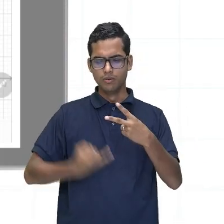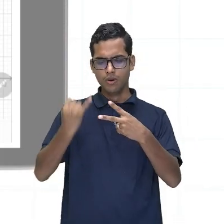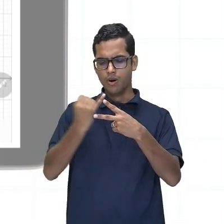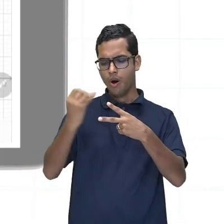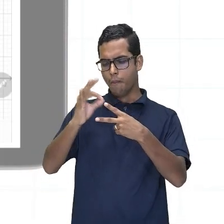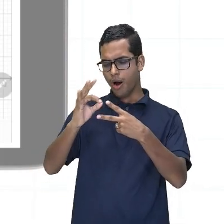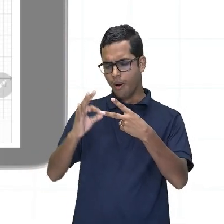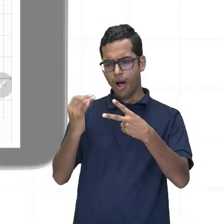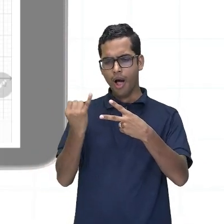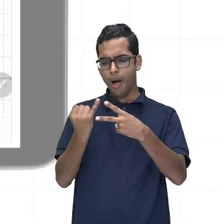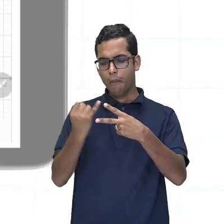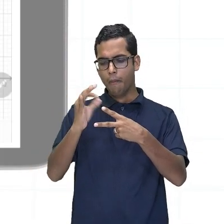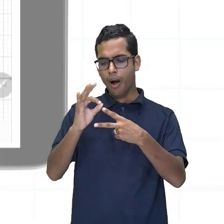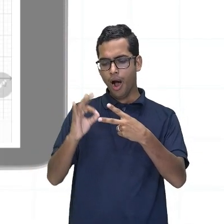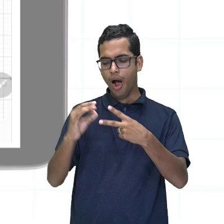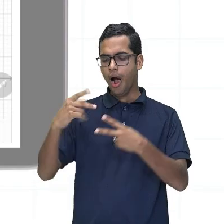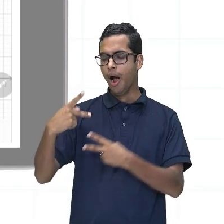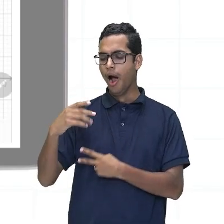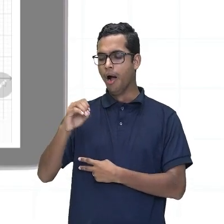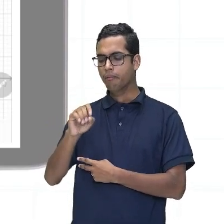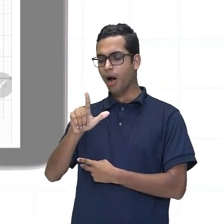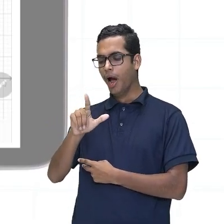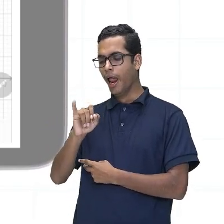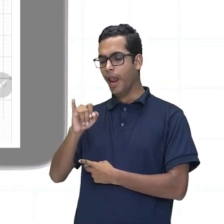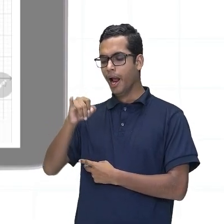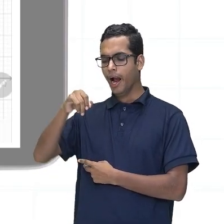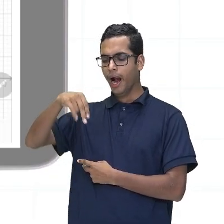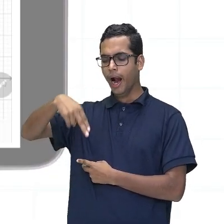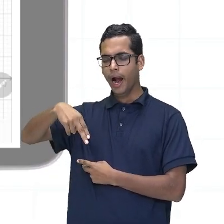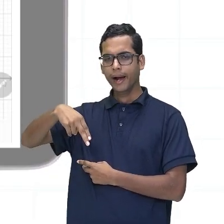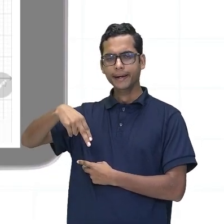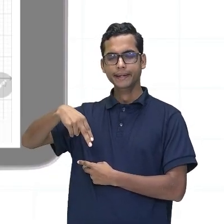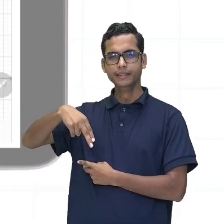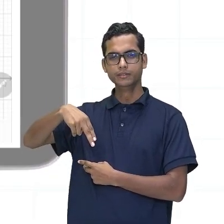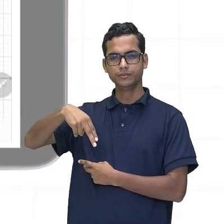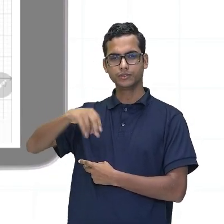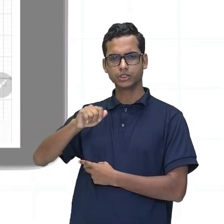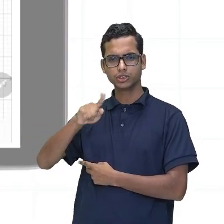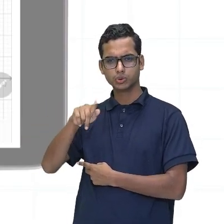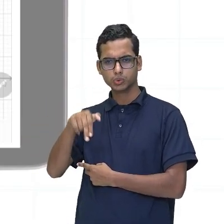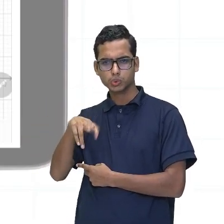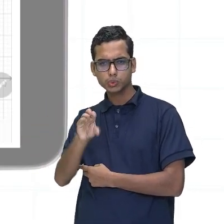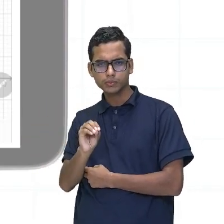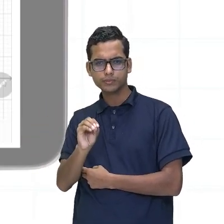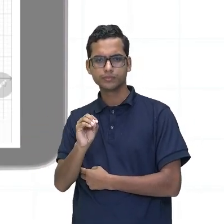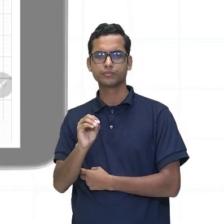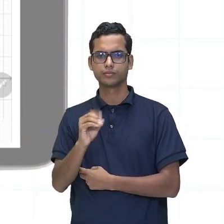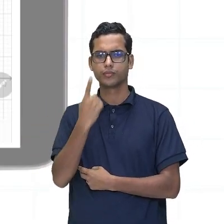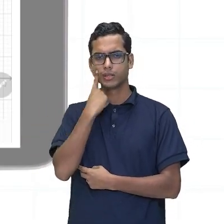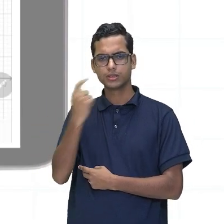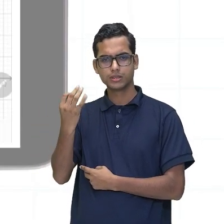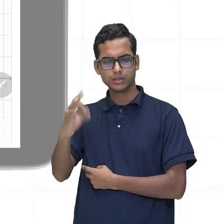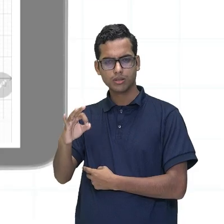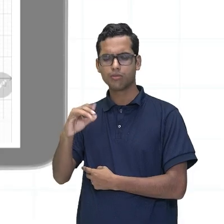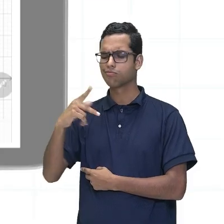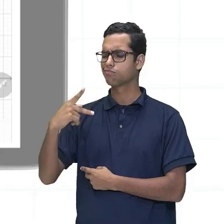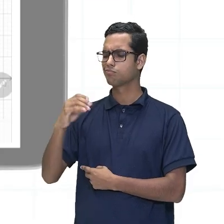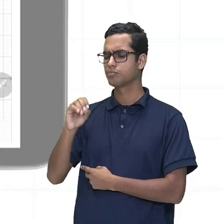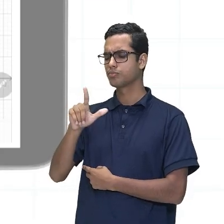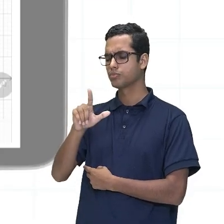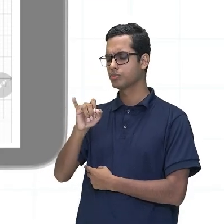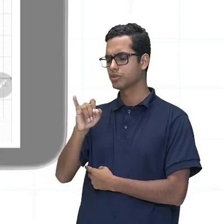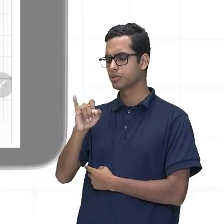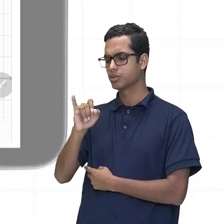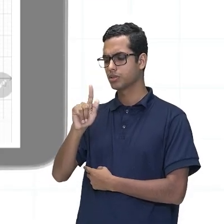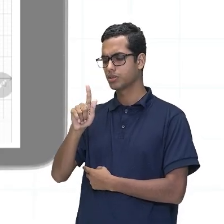o polígono. Agora, a gente vai verificar a medida de cada um dos seus lados. Ó, a medida que vai de A até